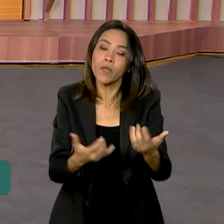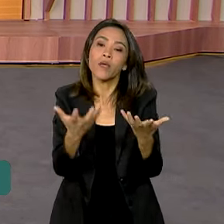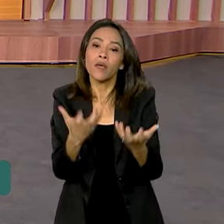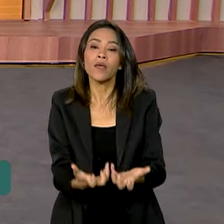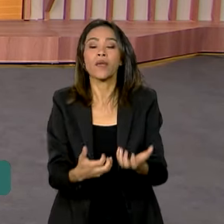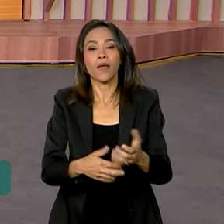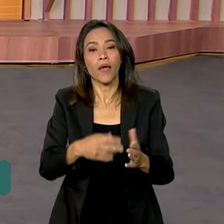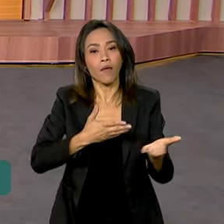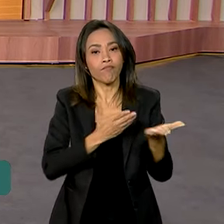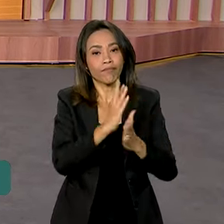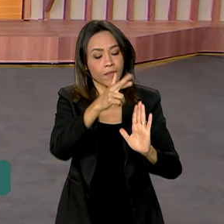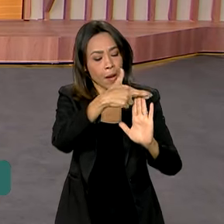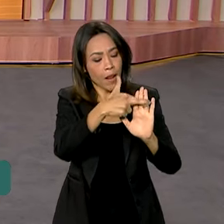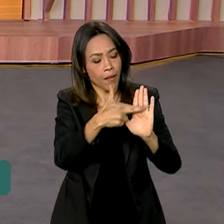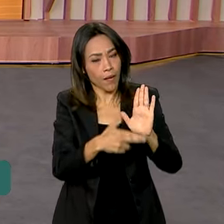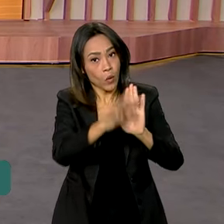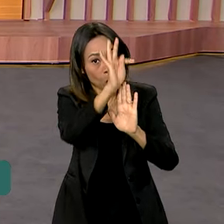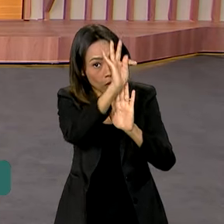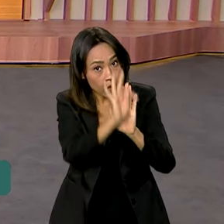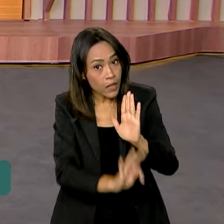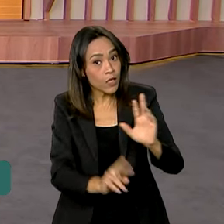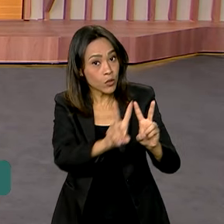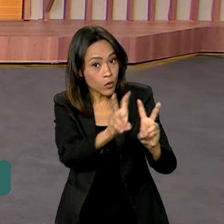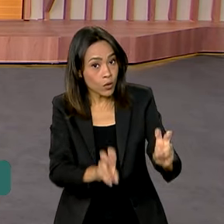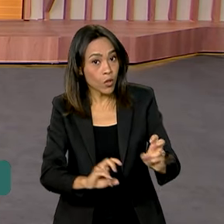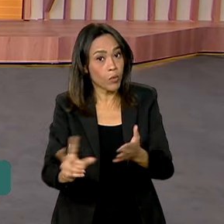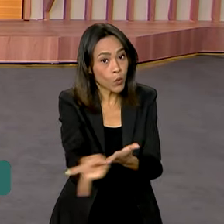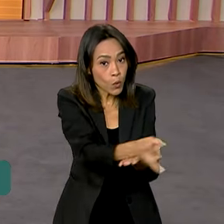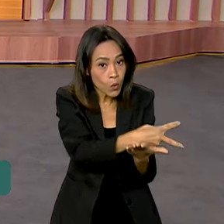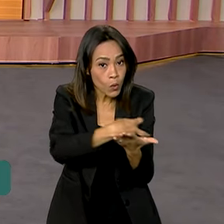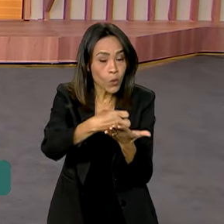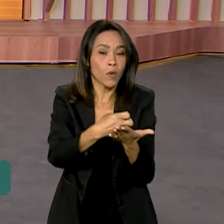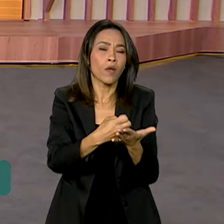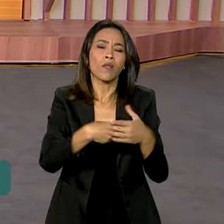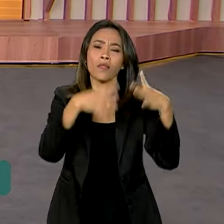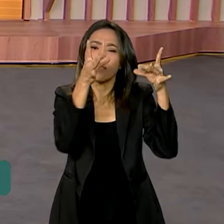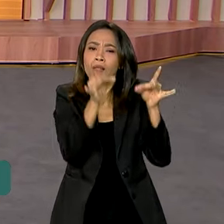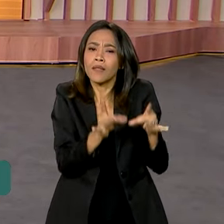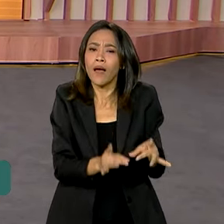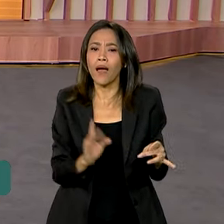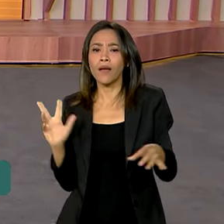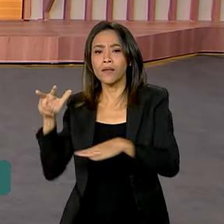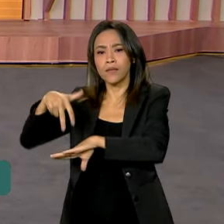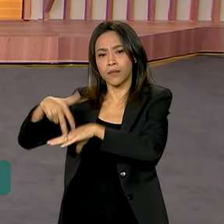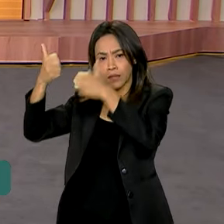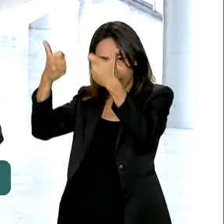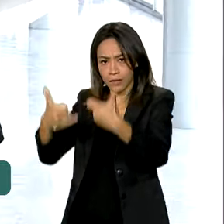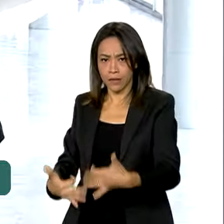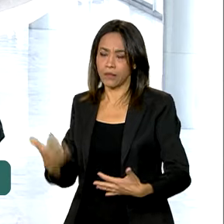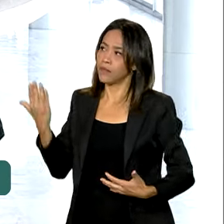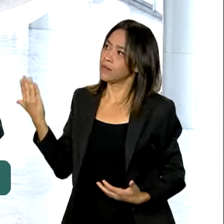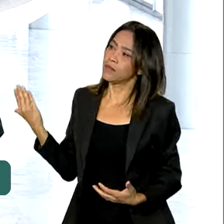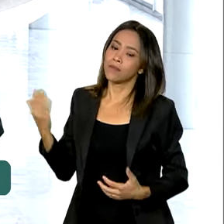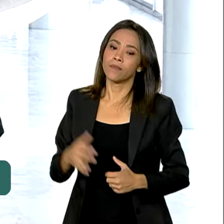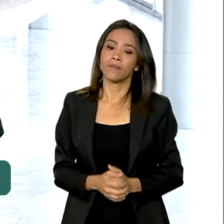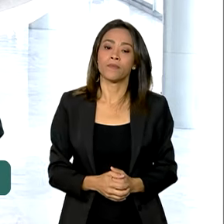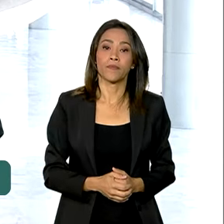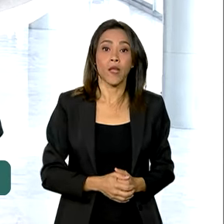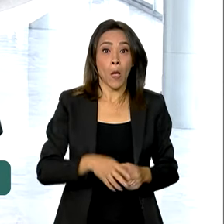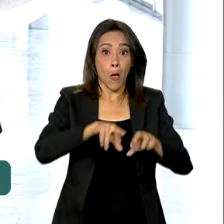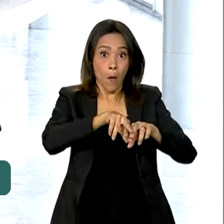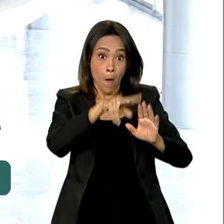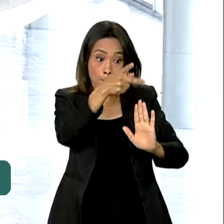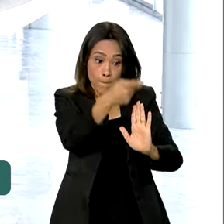texto da reforma tributária até o fim do ano. Os detalhes você confere com a repórter Márcia Fernandes. Entre os